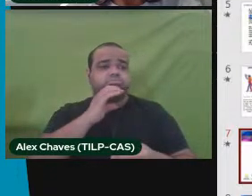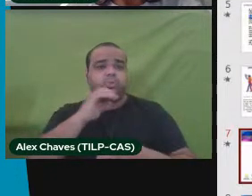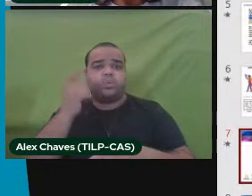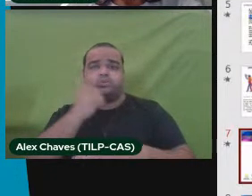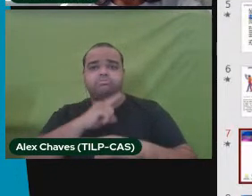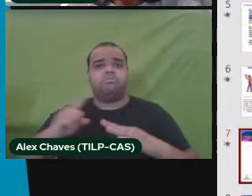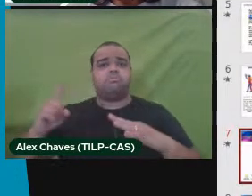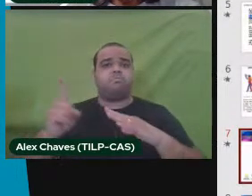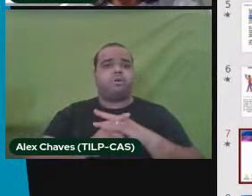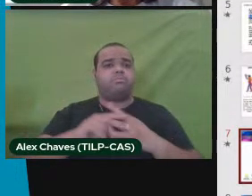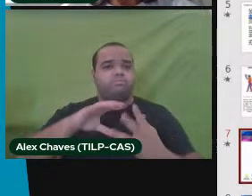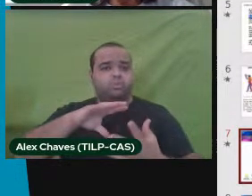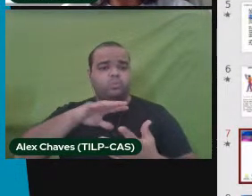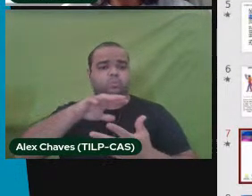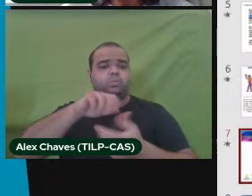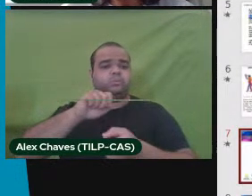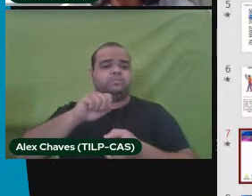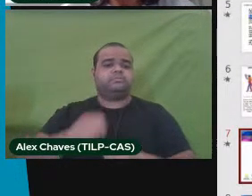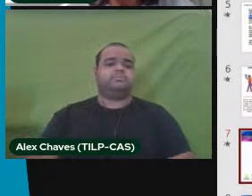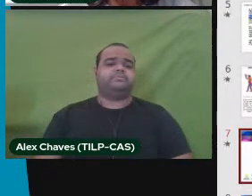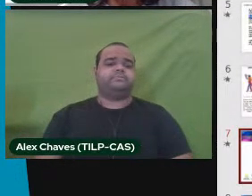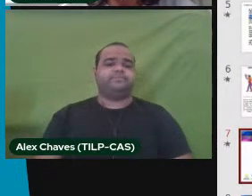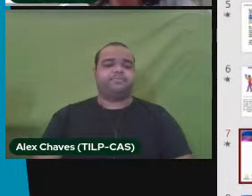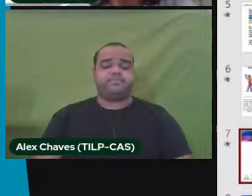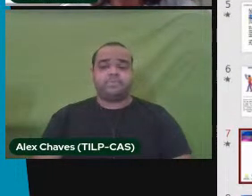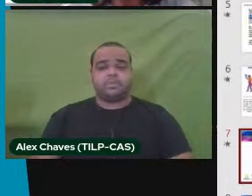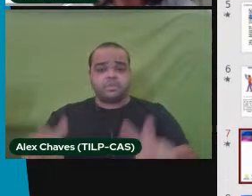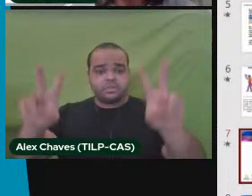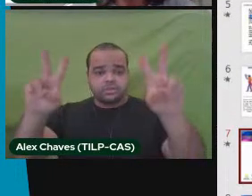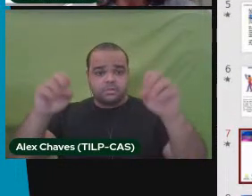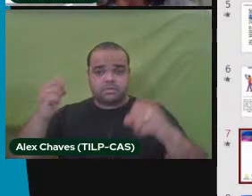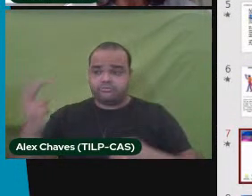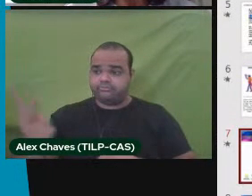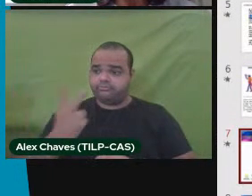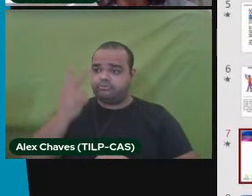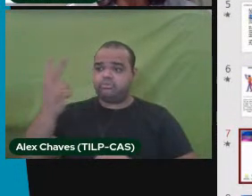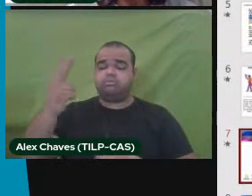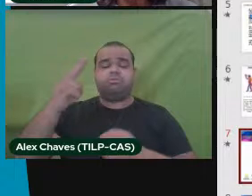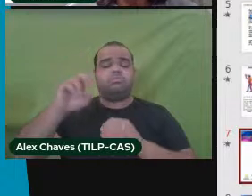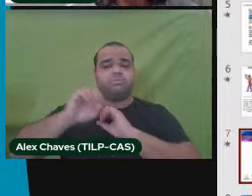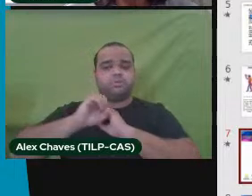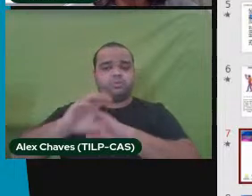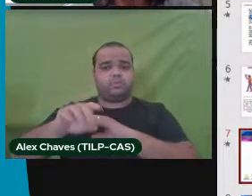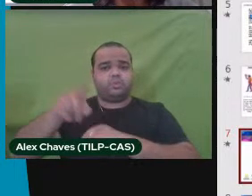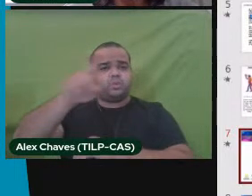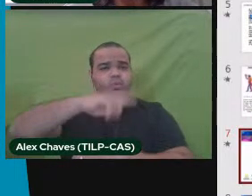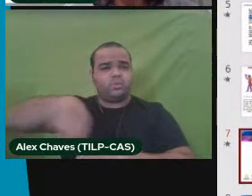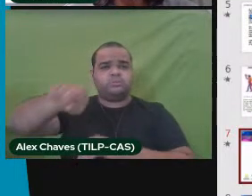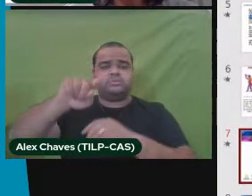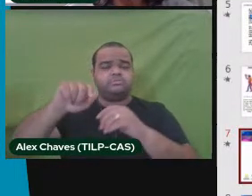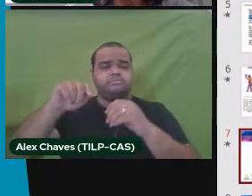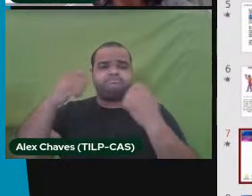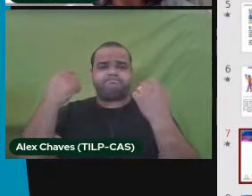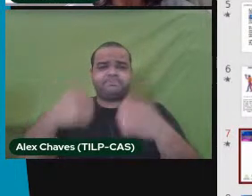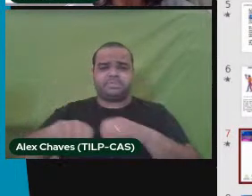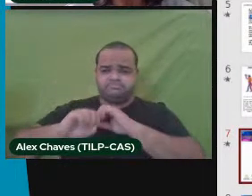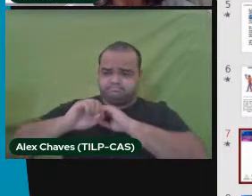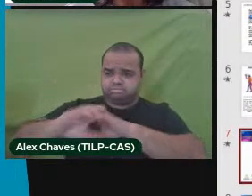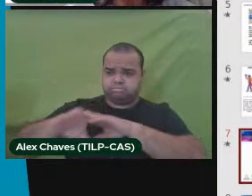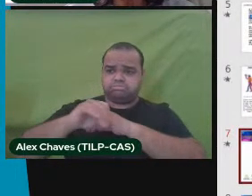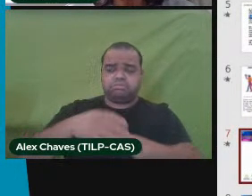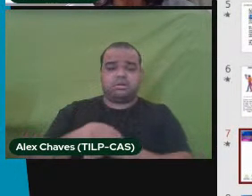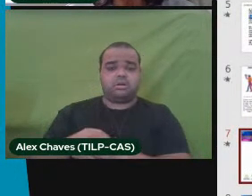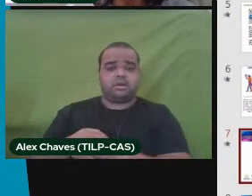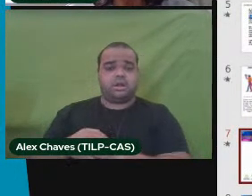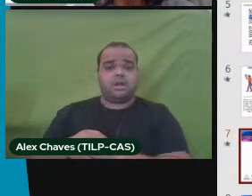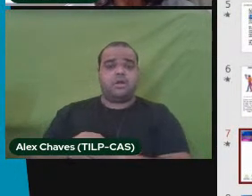nesse mundo. Essa questão da valorização da educação e que todos devem ser educados é um pensamento de